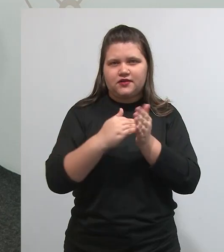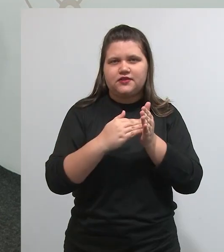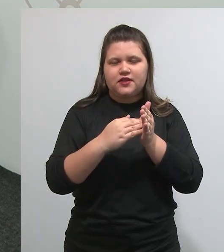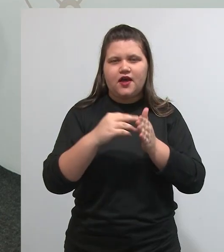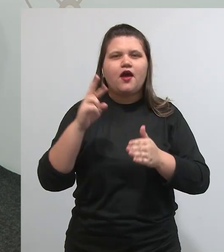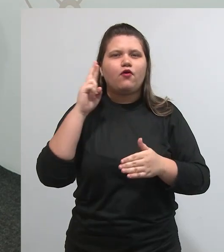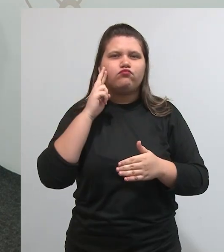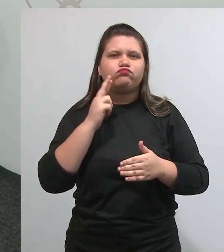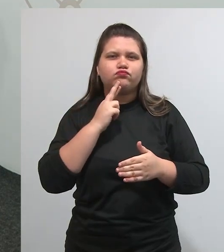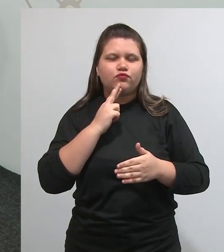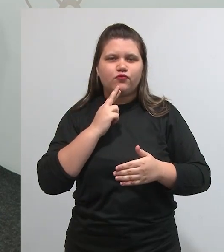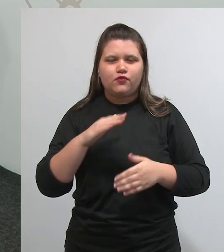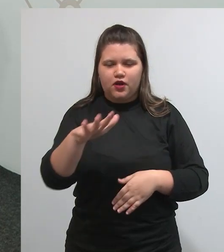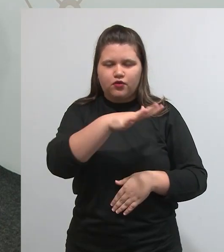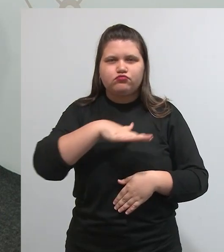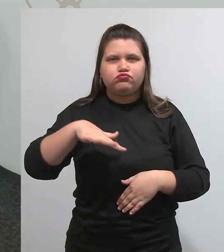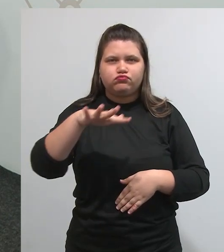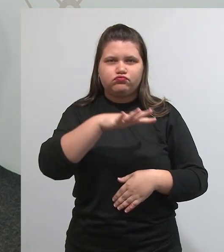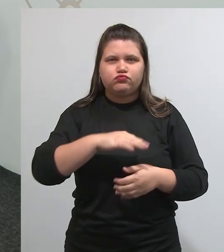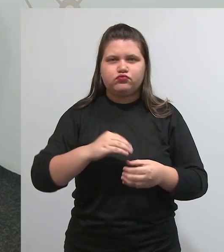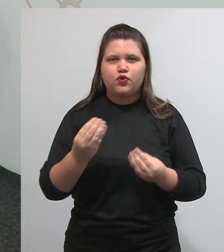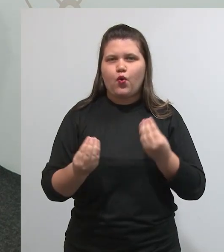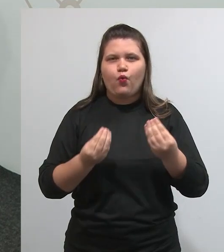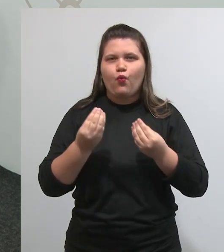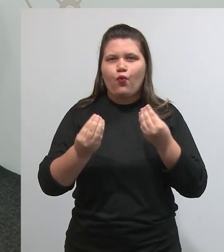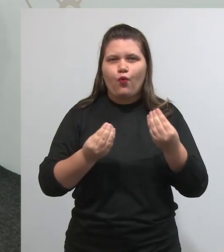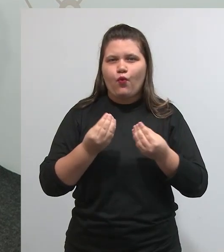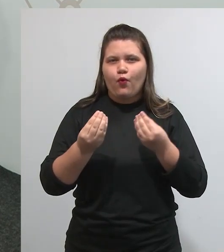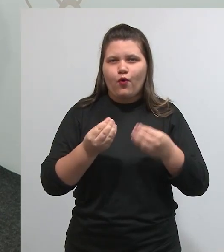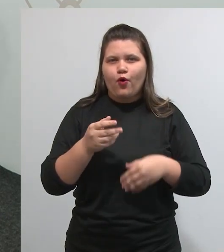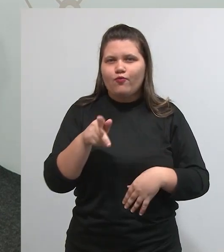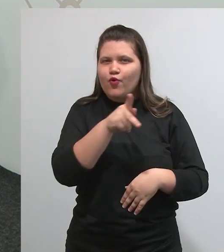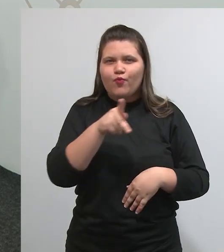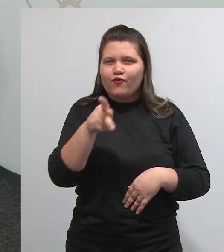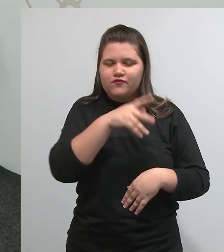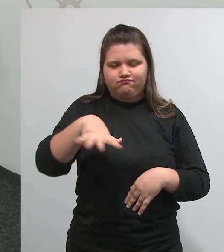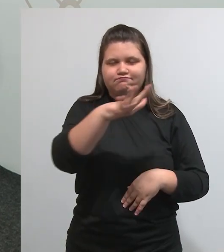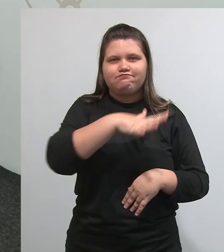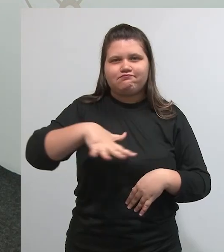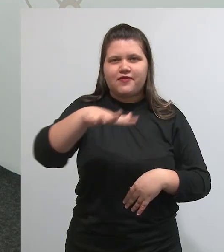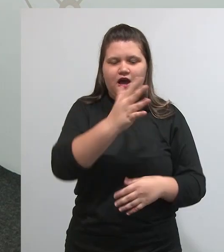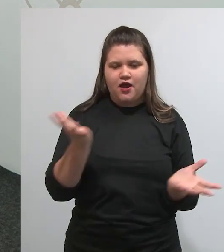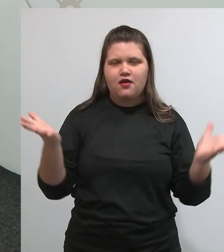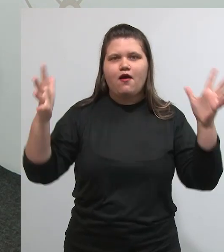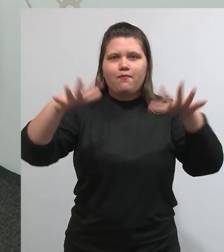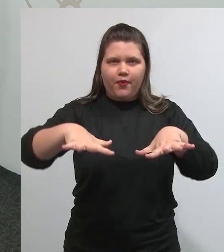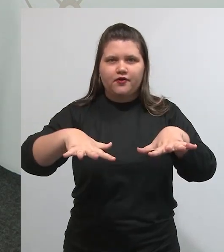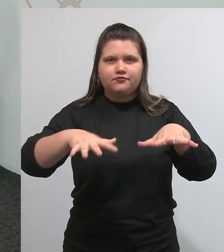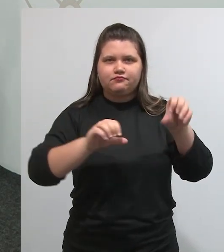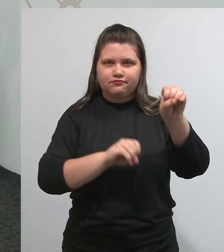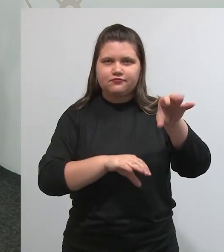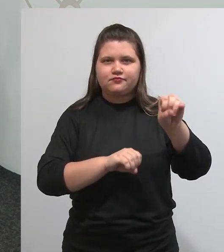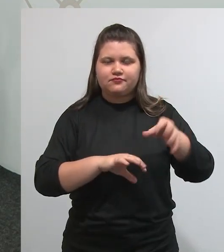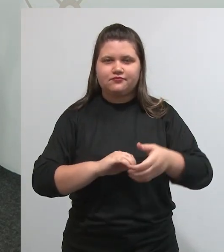trajetória de você se tornar professora na área de educação inclusiva.